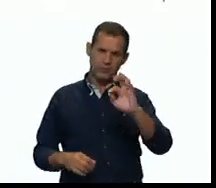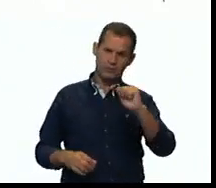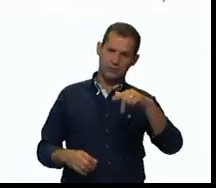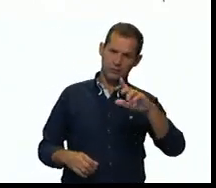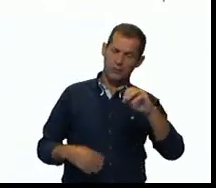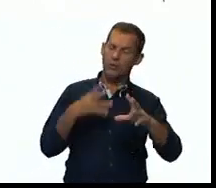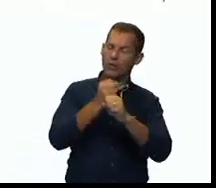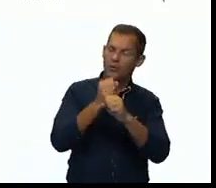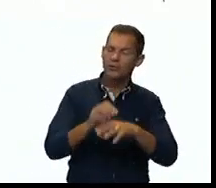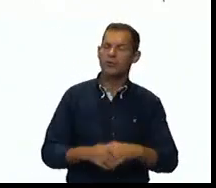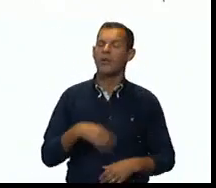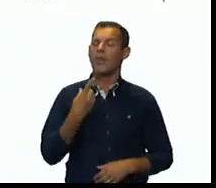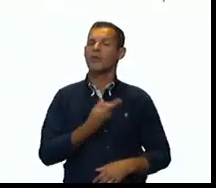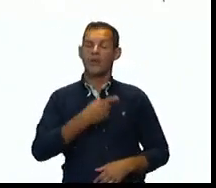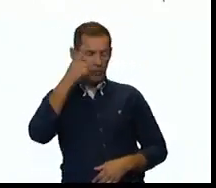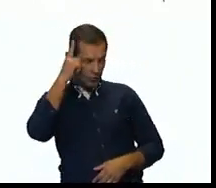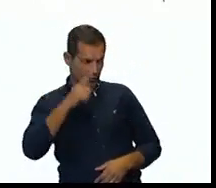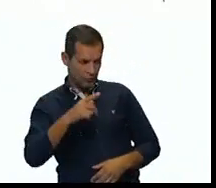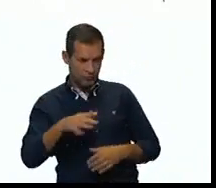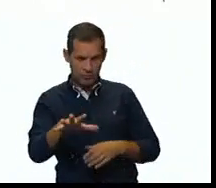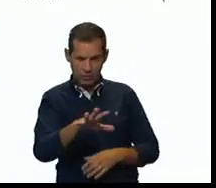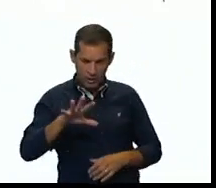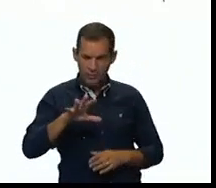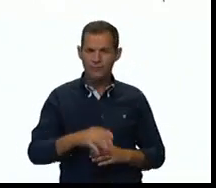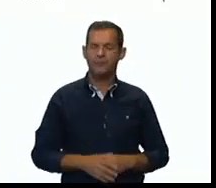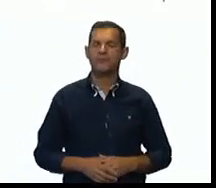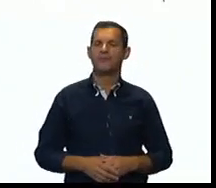e somamos, nós vamos obter uma área de